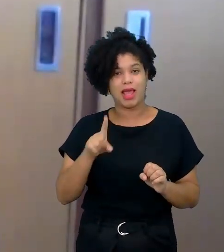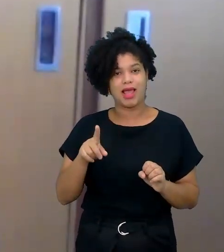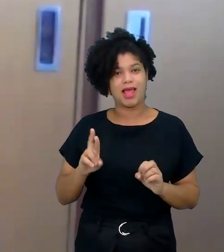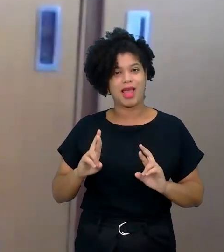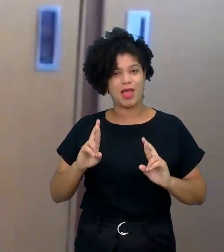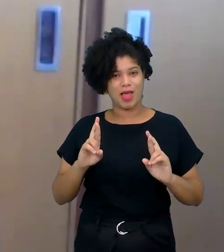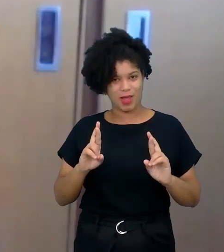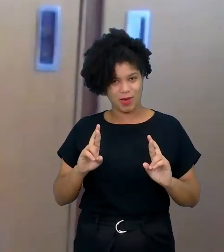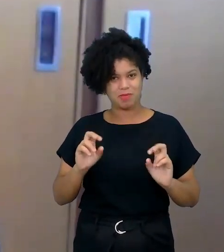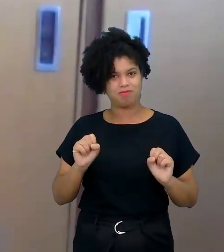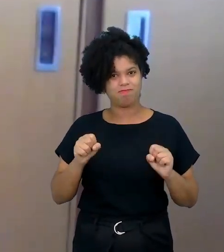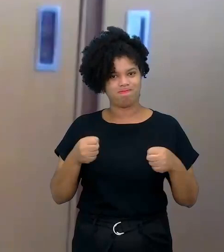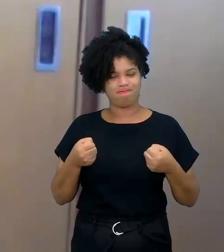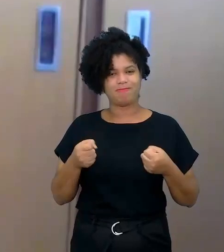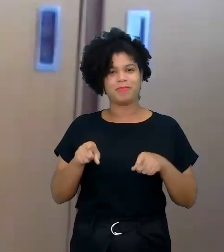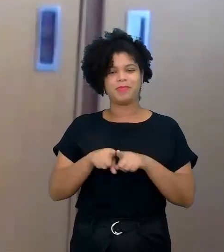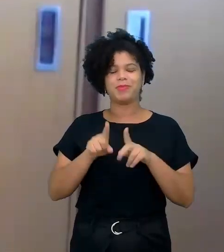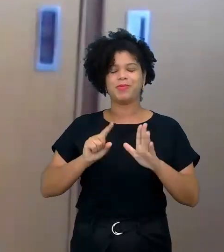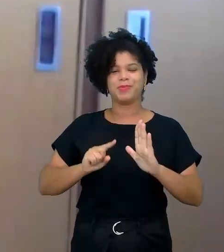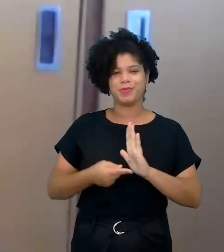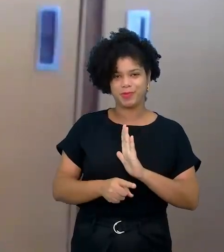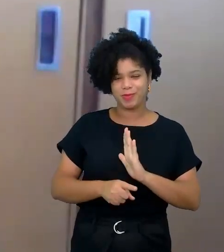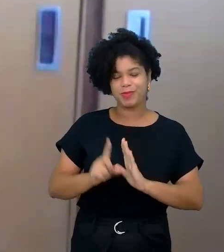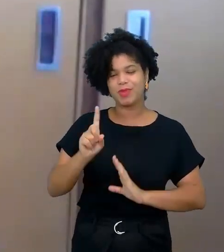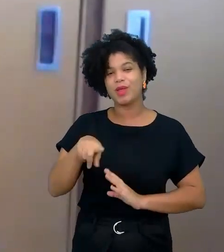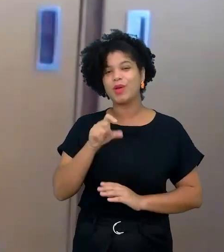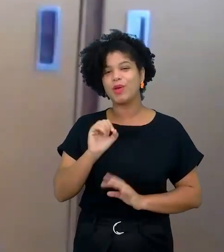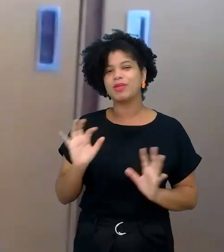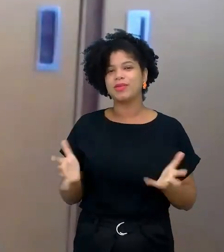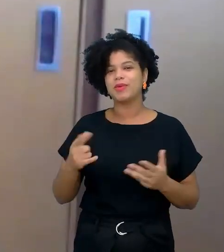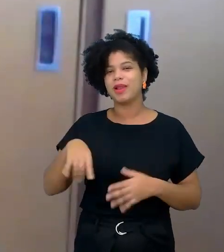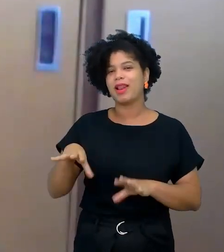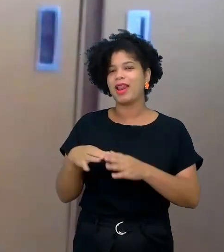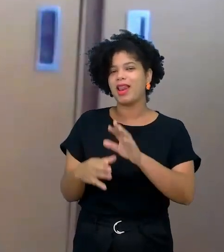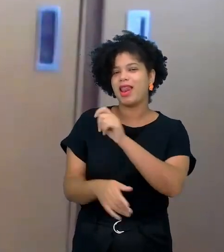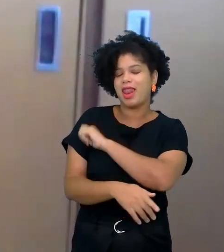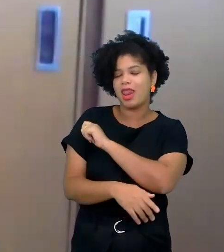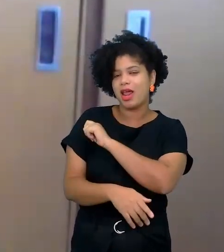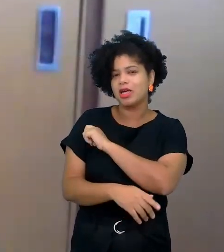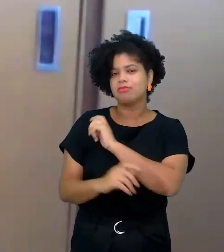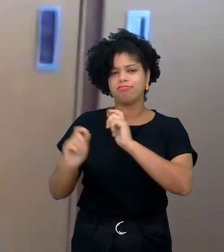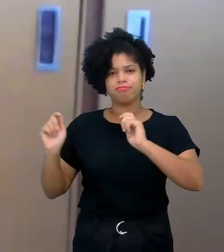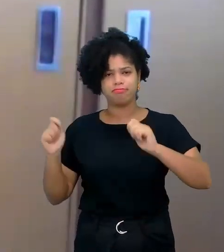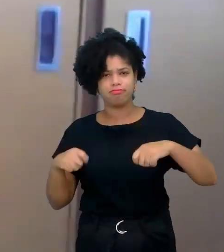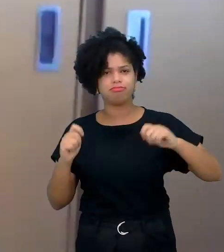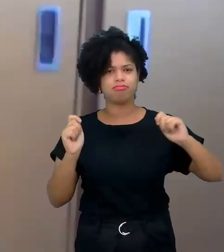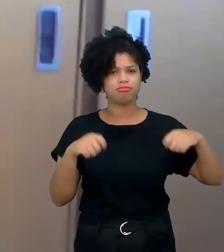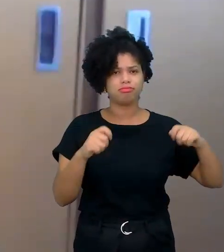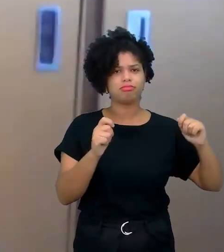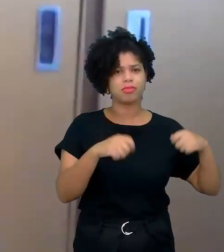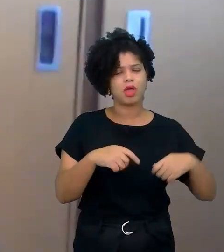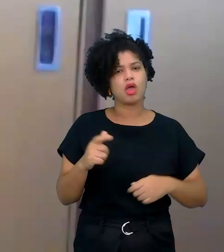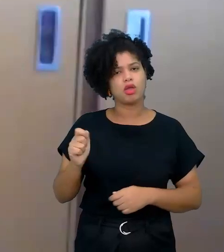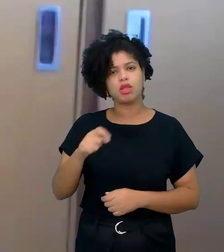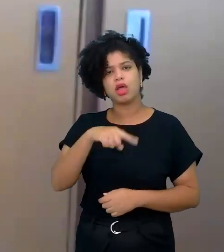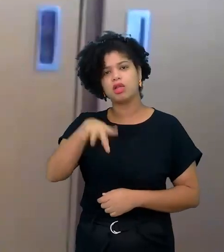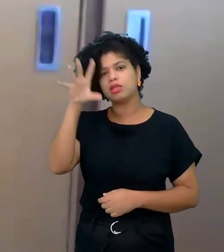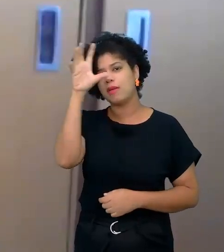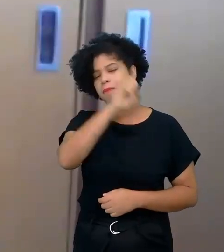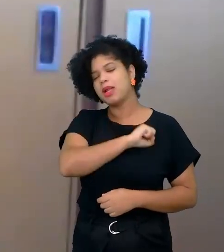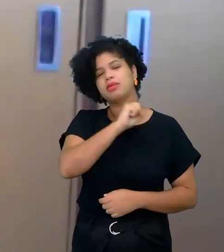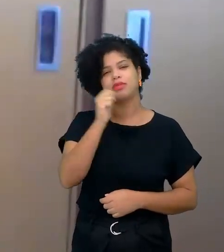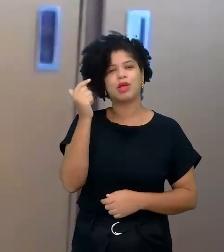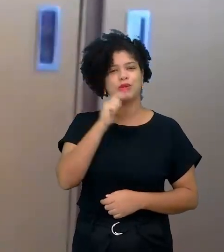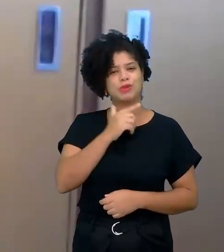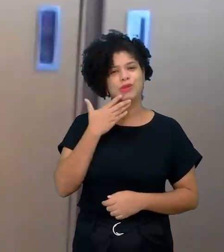recuperação e aprofundamento é proporcionar aos nossos estudantes, né, possibilidades para que aprendam mais,